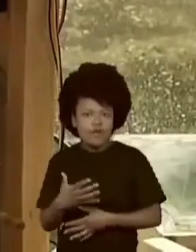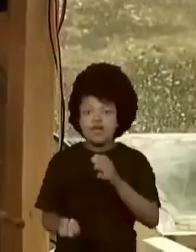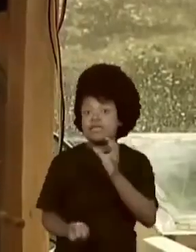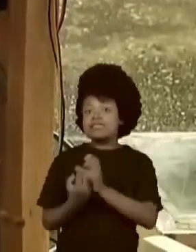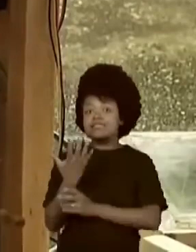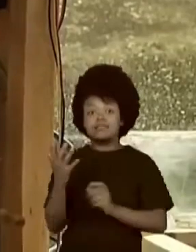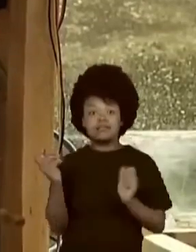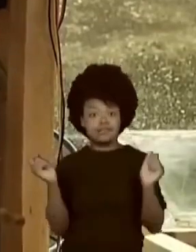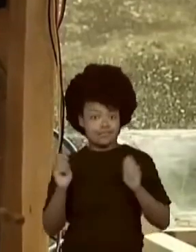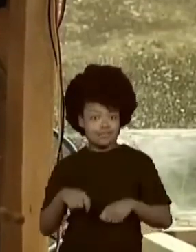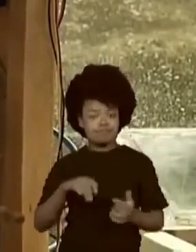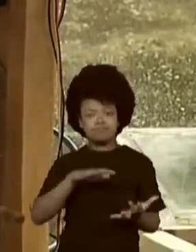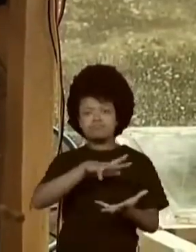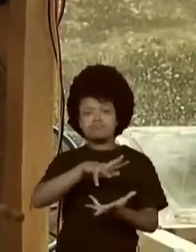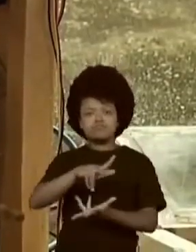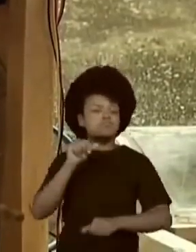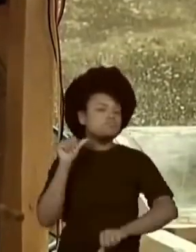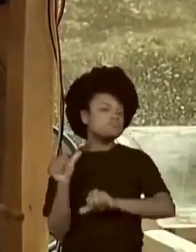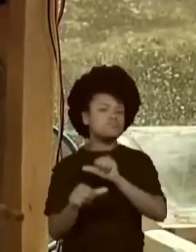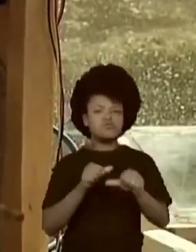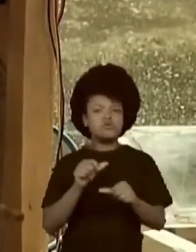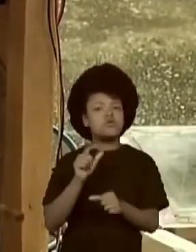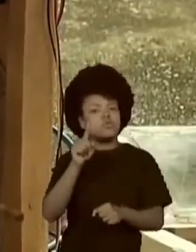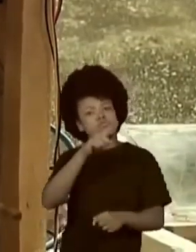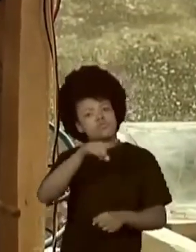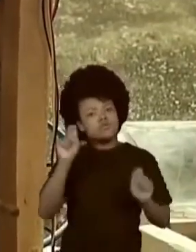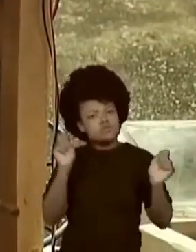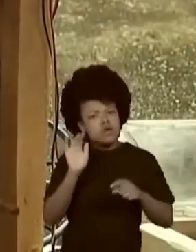realmente transformar o mundo, assim,